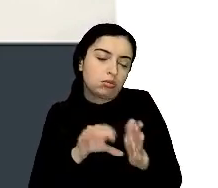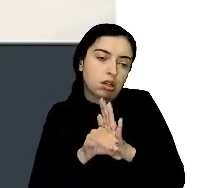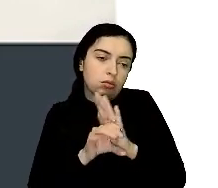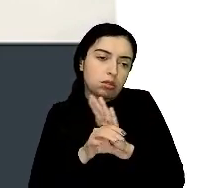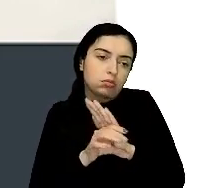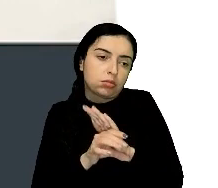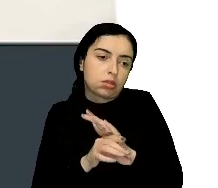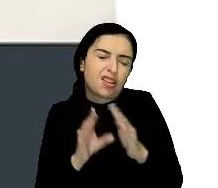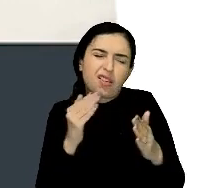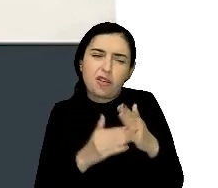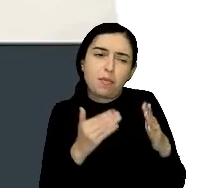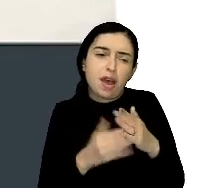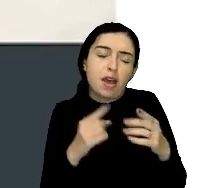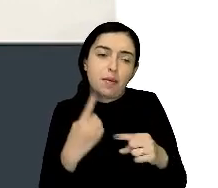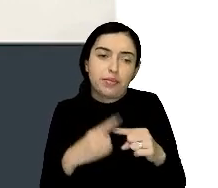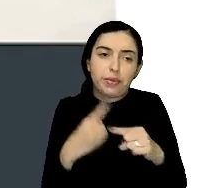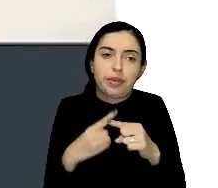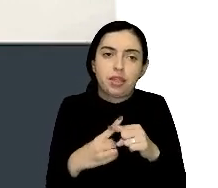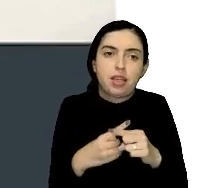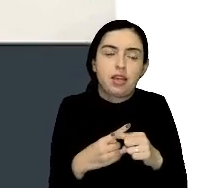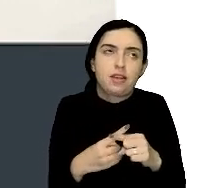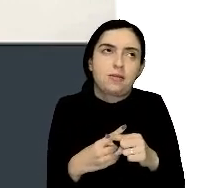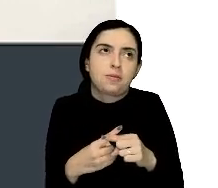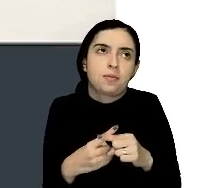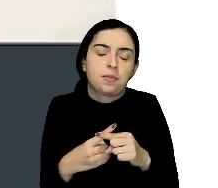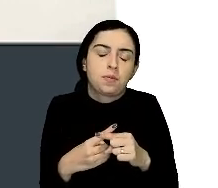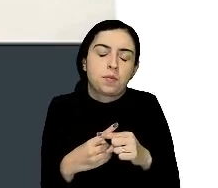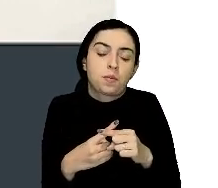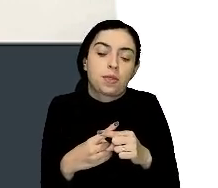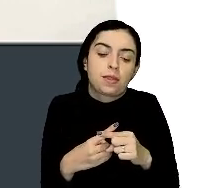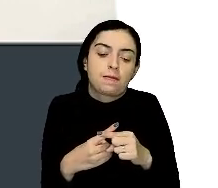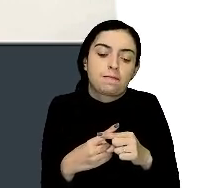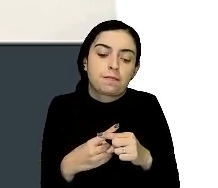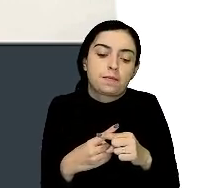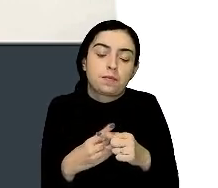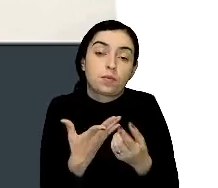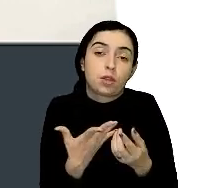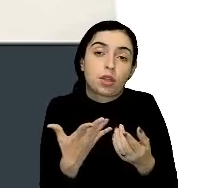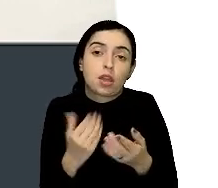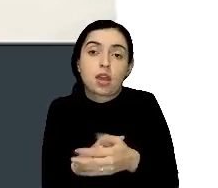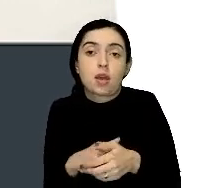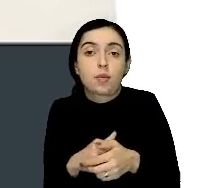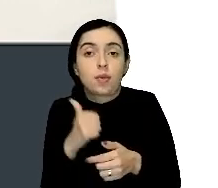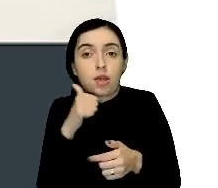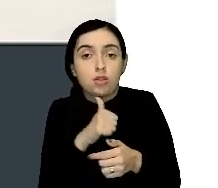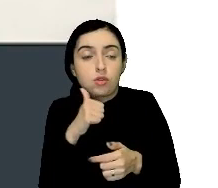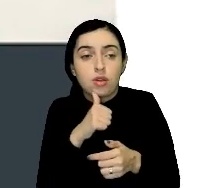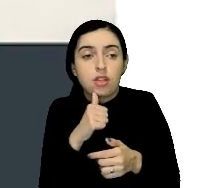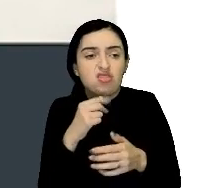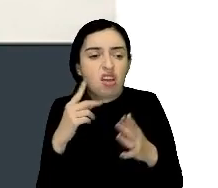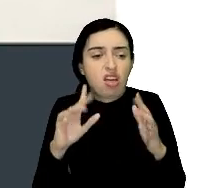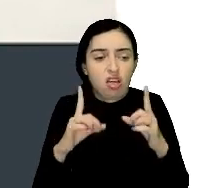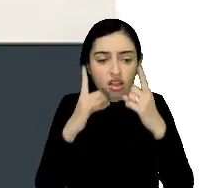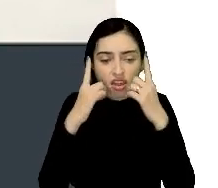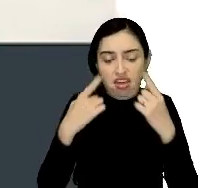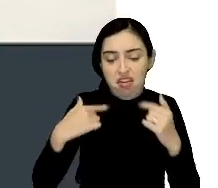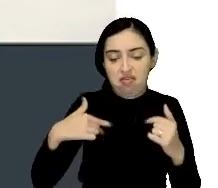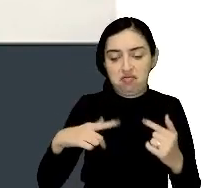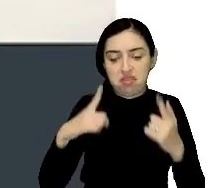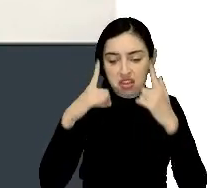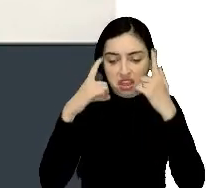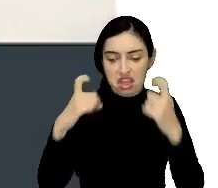outro porque vai barrar o Woody Allen, porque o Woody Allen é acusado de assédio sexual. Então você